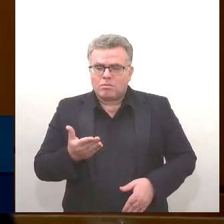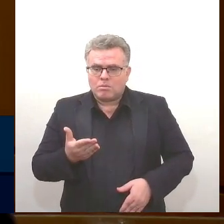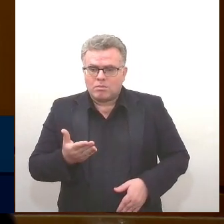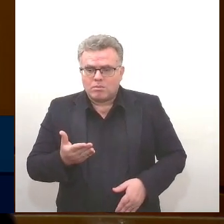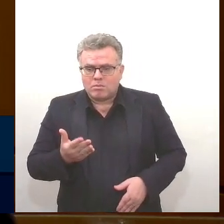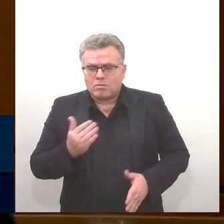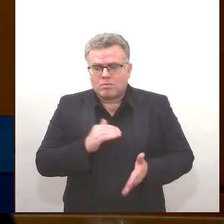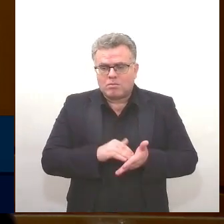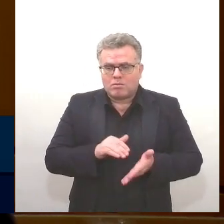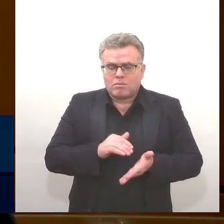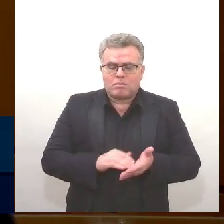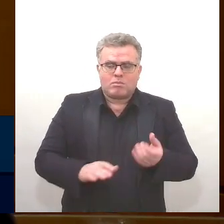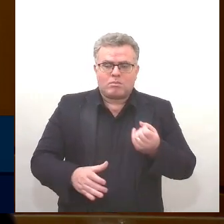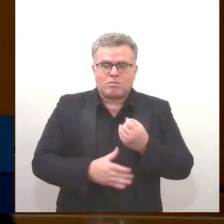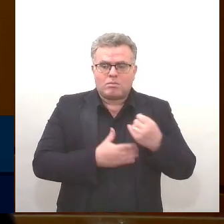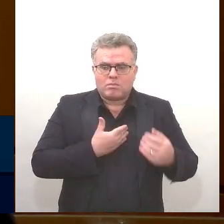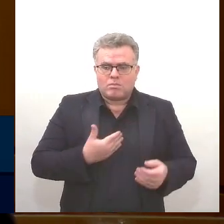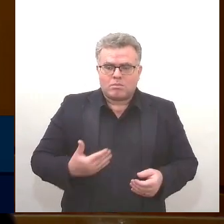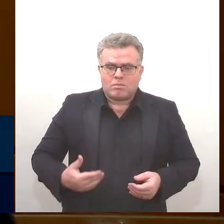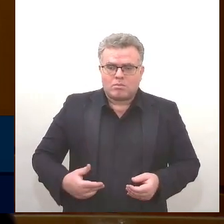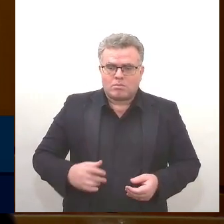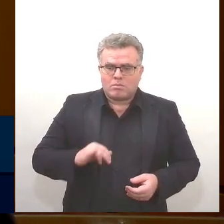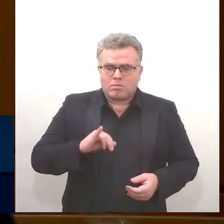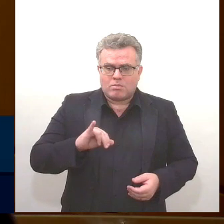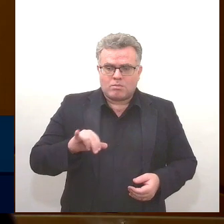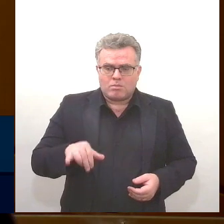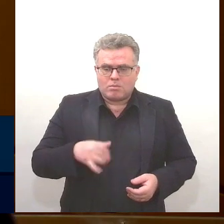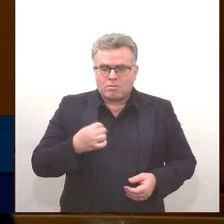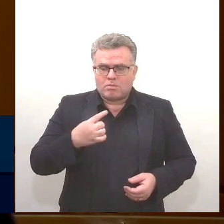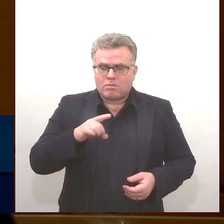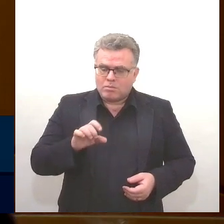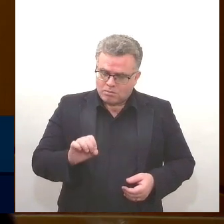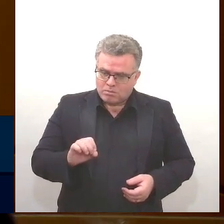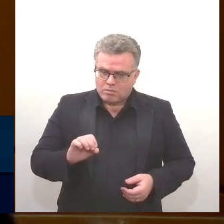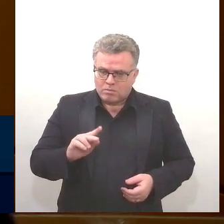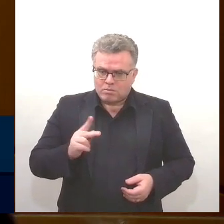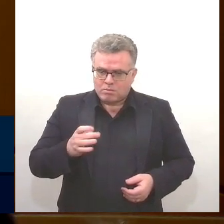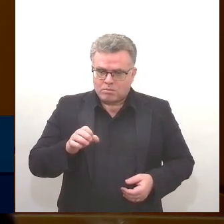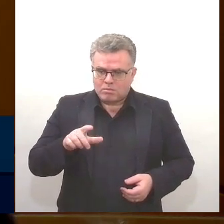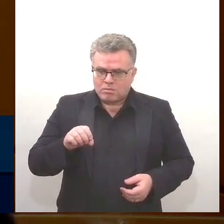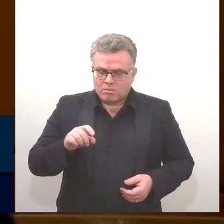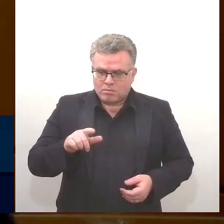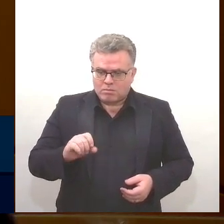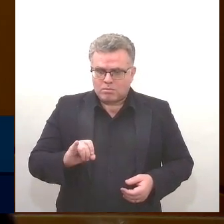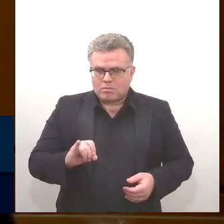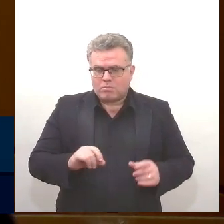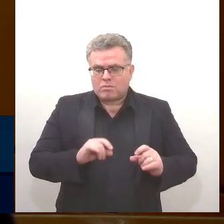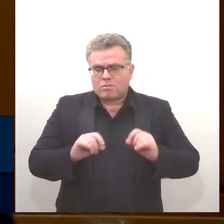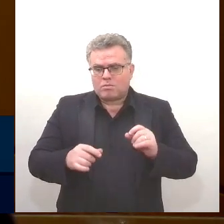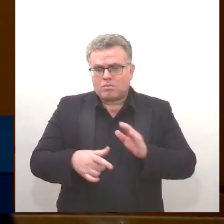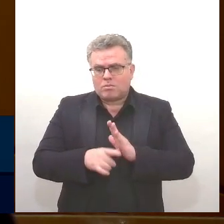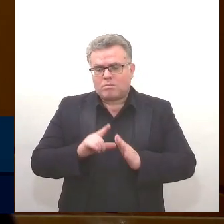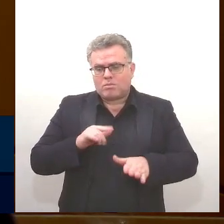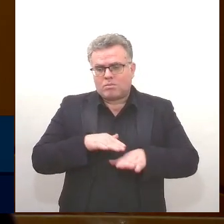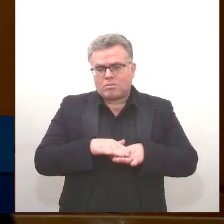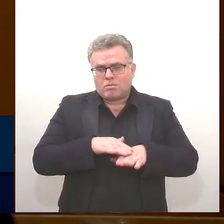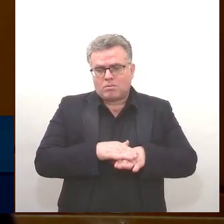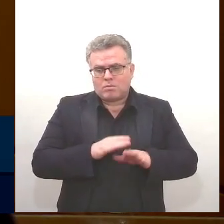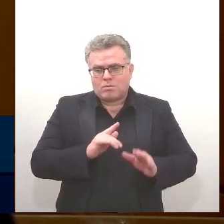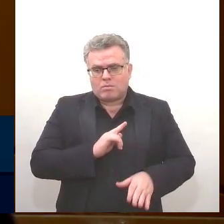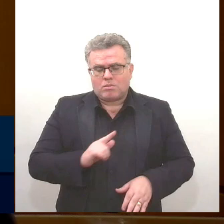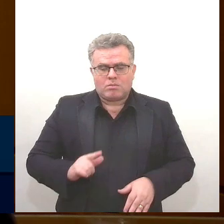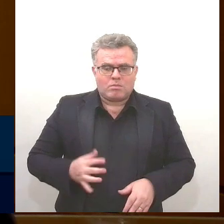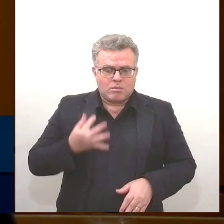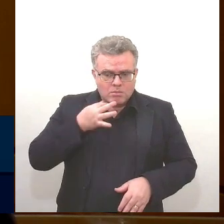Pública Dr João Eloi ontem eu já conversei com o governador Fábio Miti dieres sobre